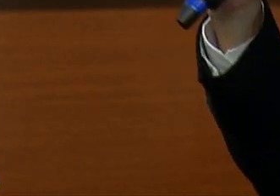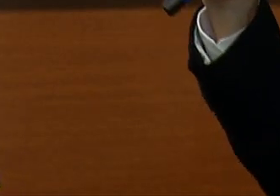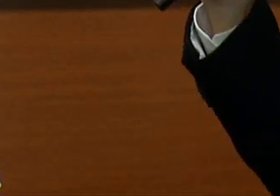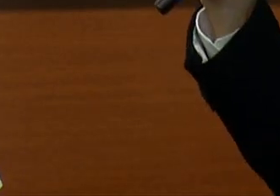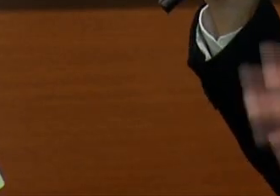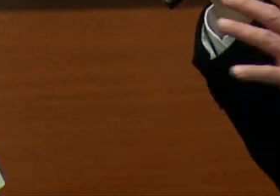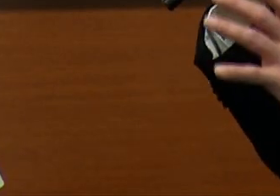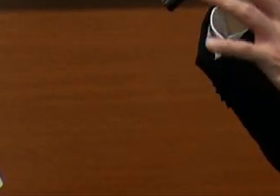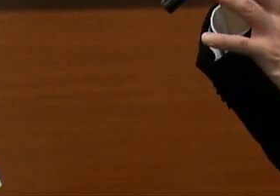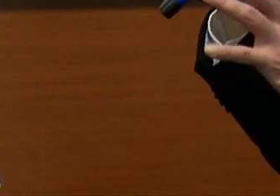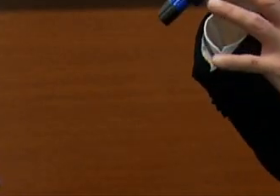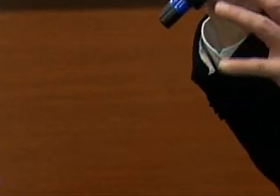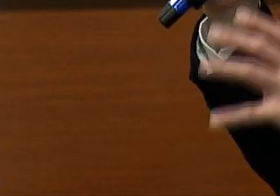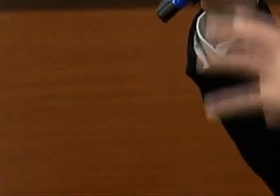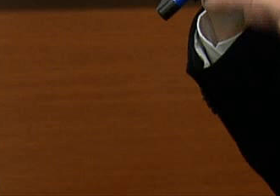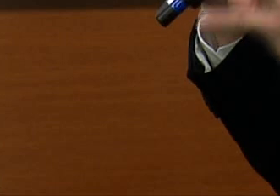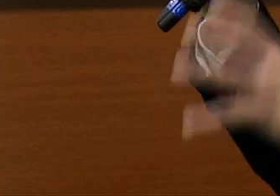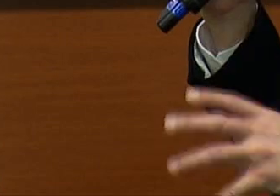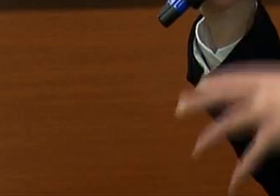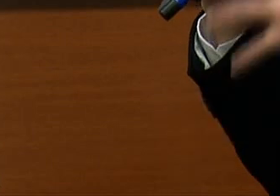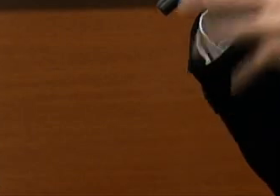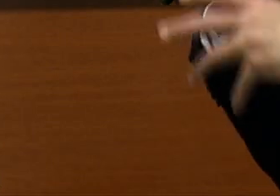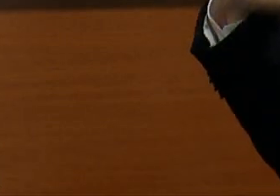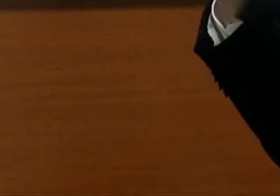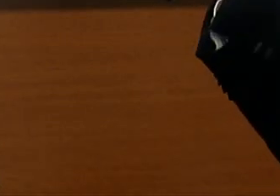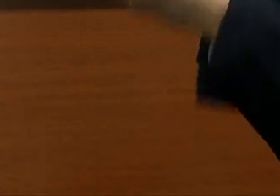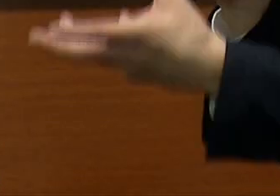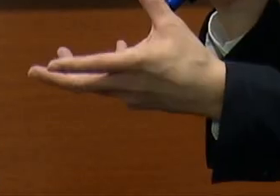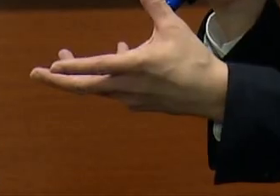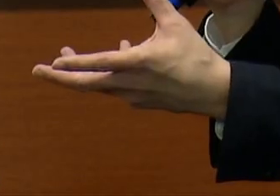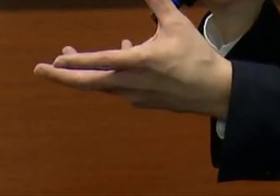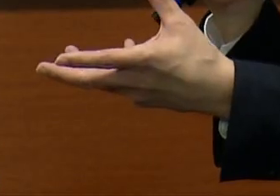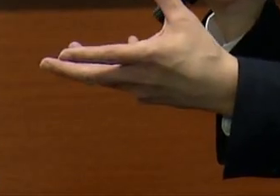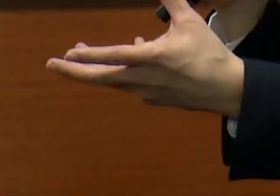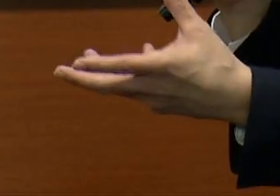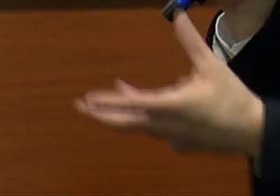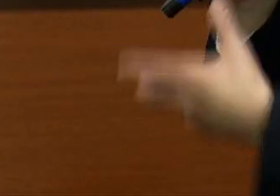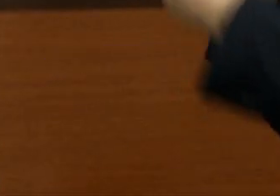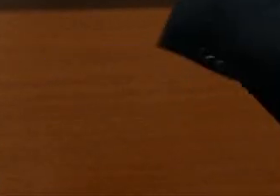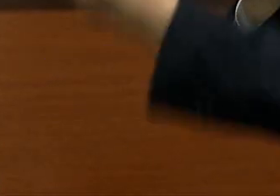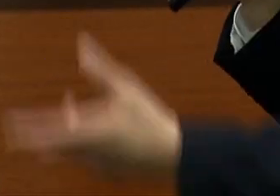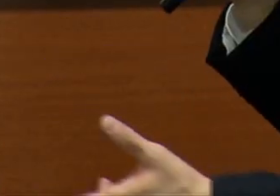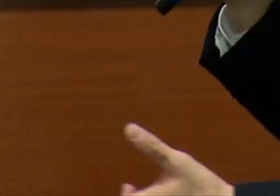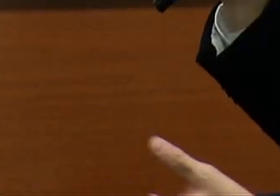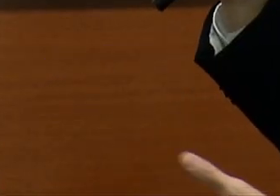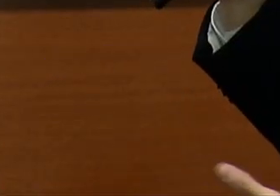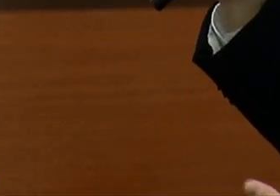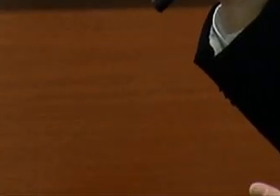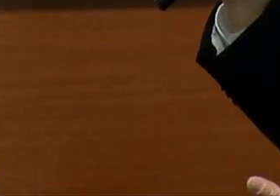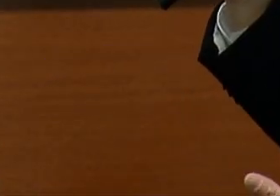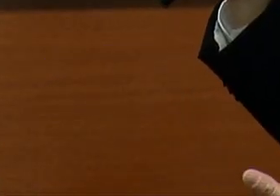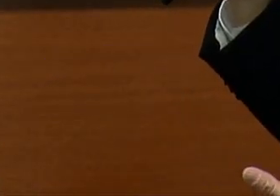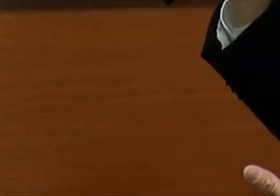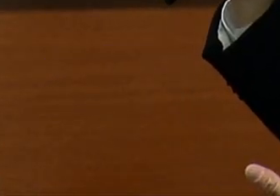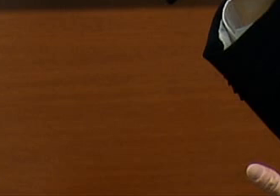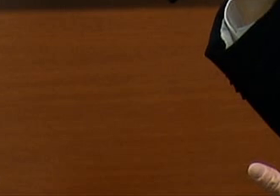que toda vez que se fala ou se mostra a imagem de uma pessoa, você dá a oportunidade dessa pessoa